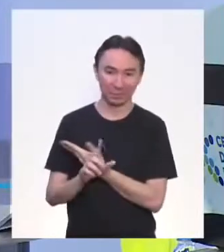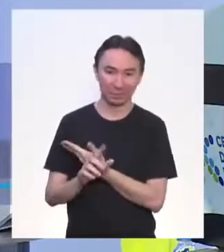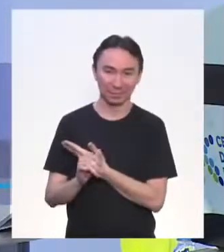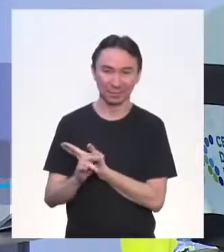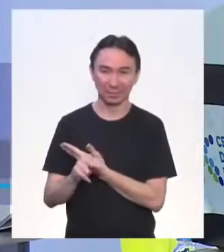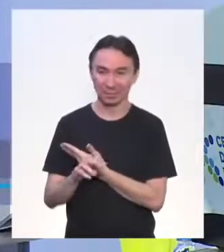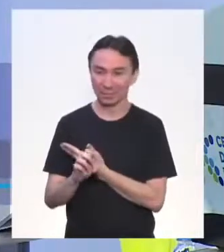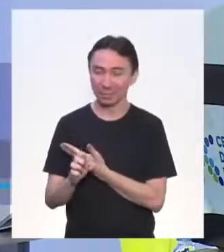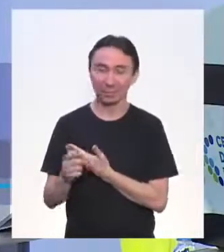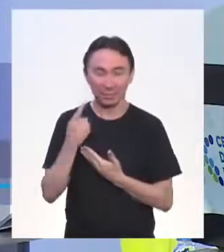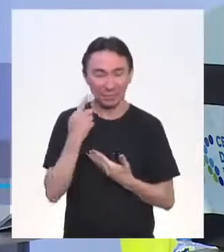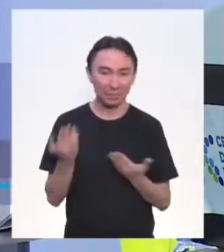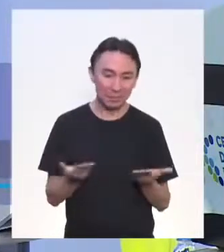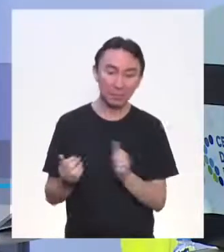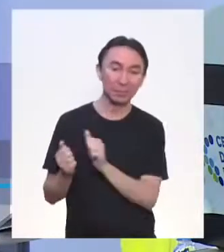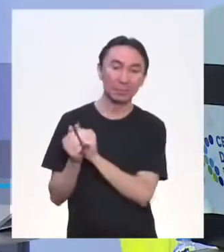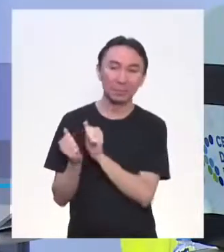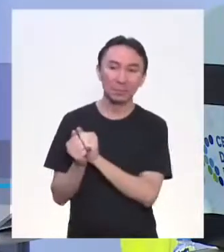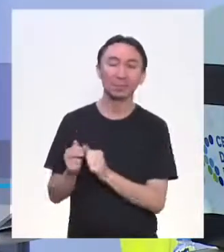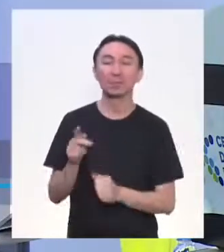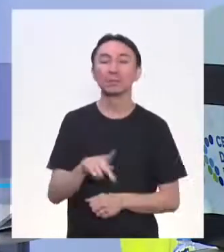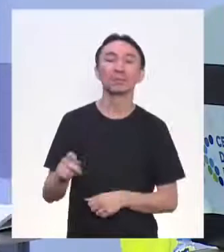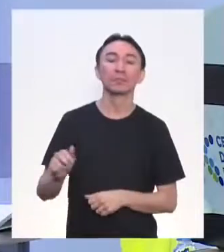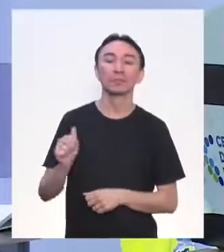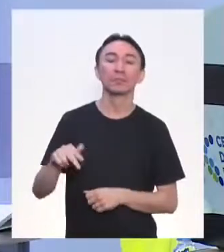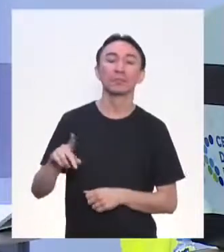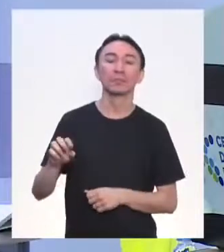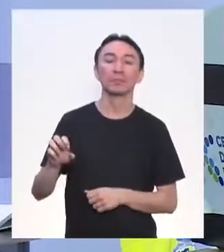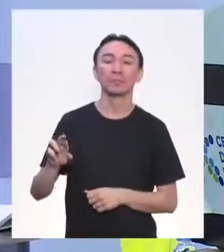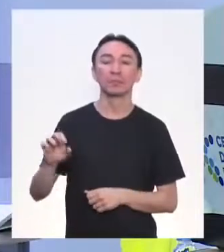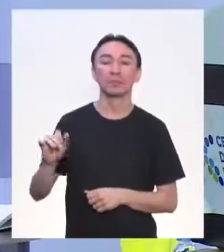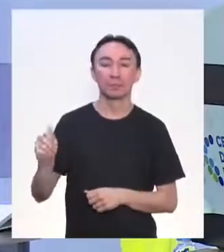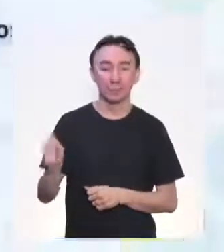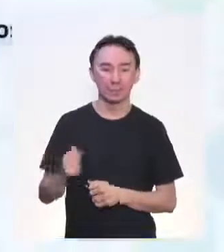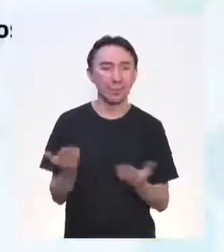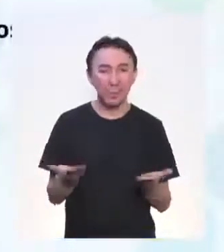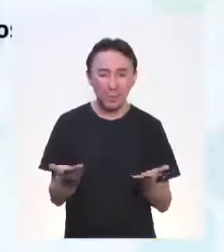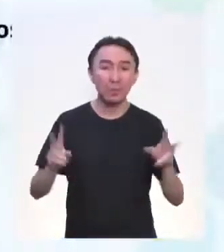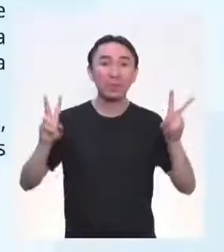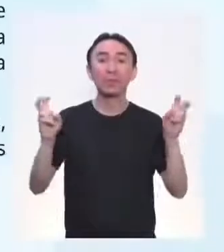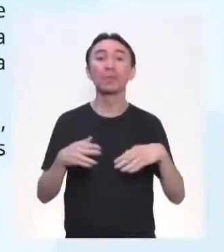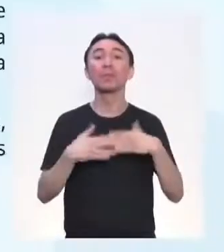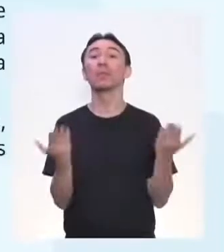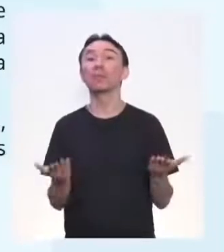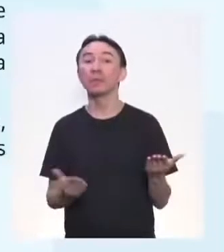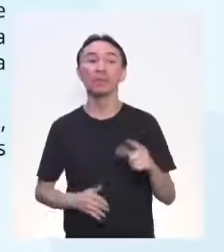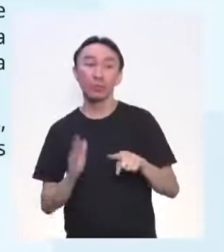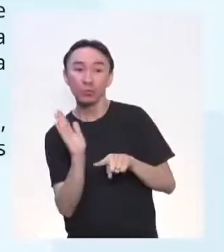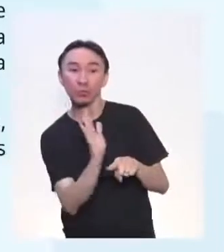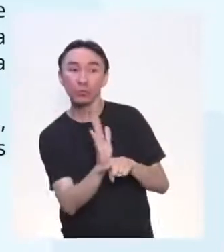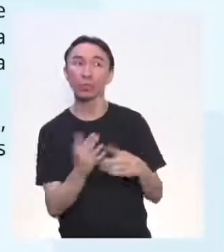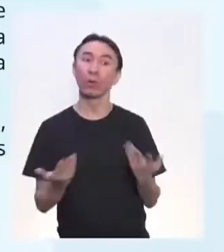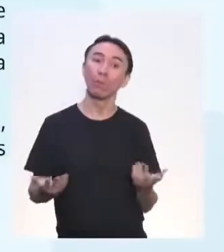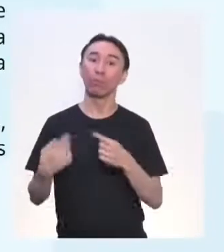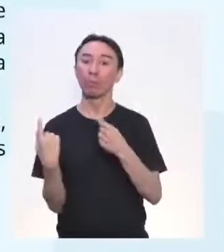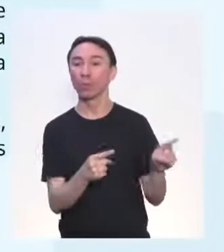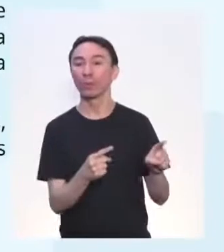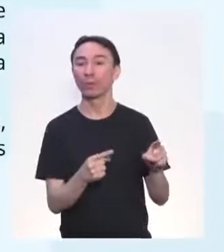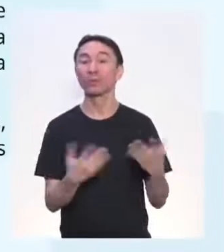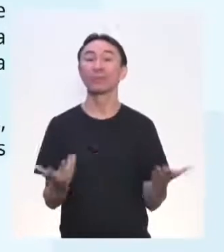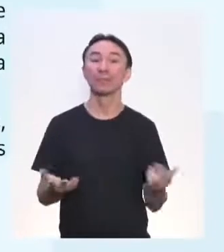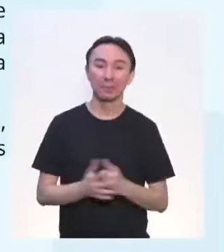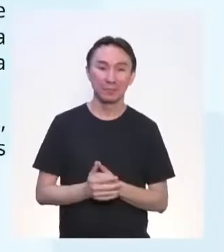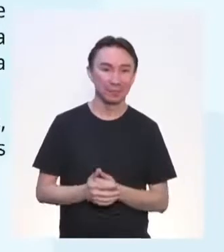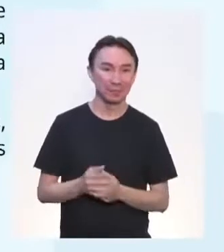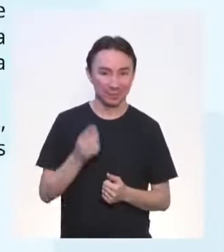professora Andreia. Tema de hoje, a favor ou contra? Vamos lá? Ou melhor, tema da